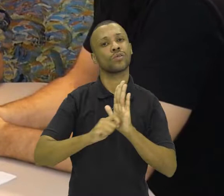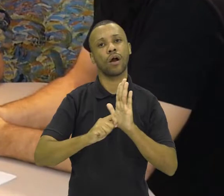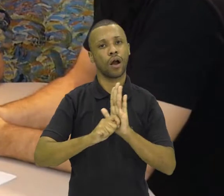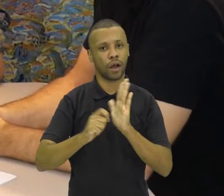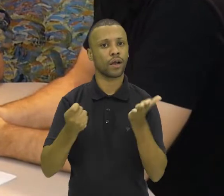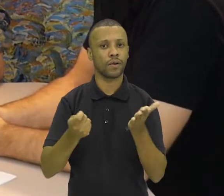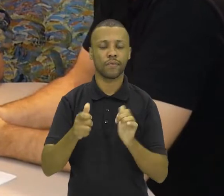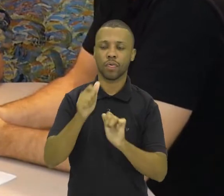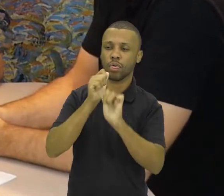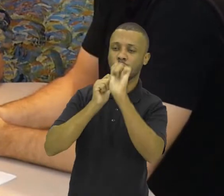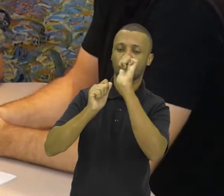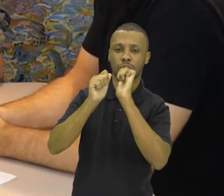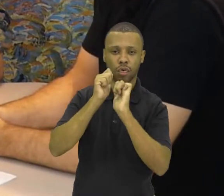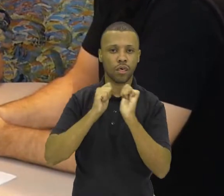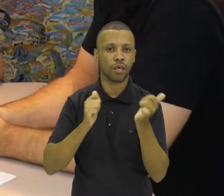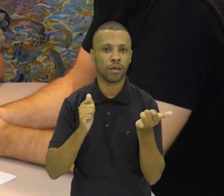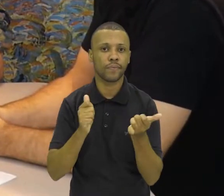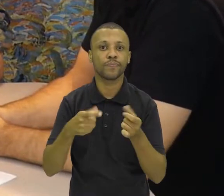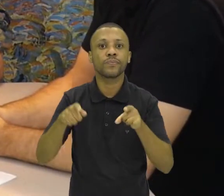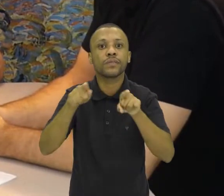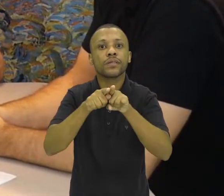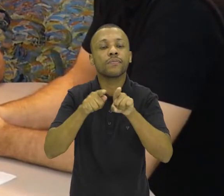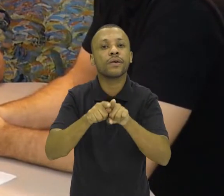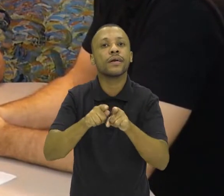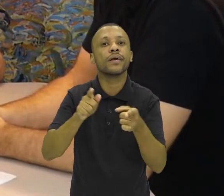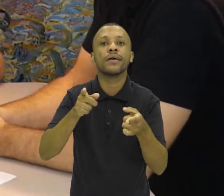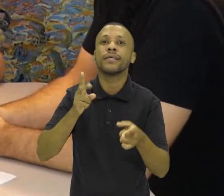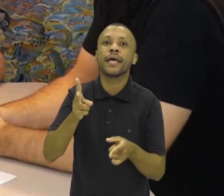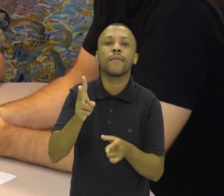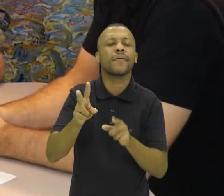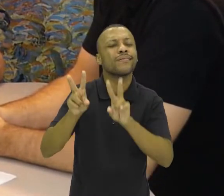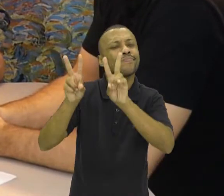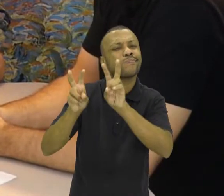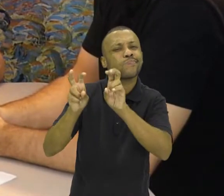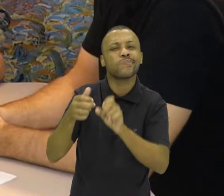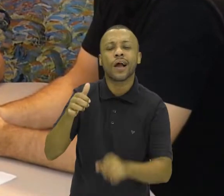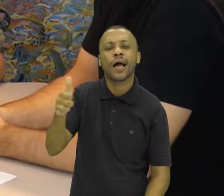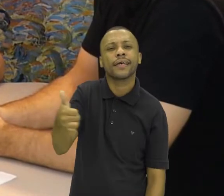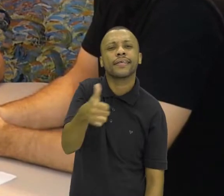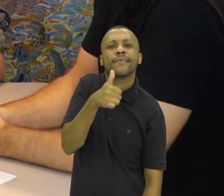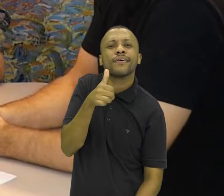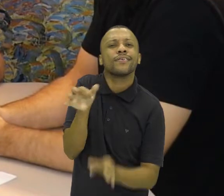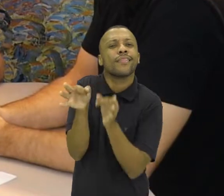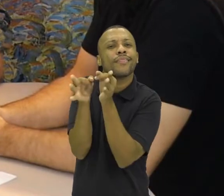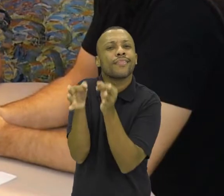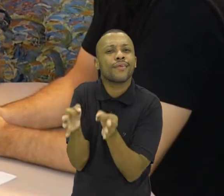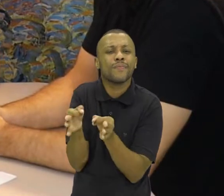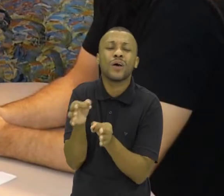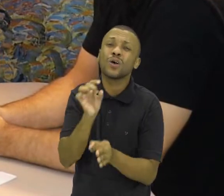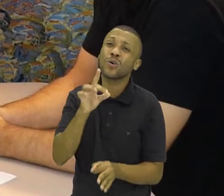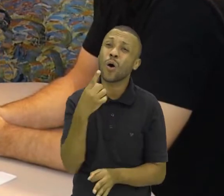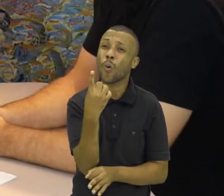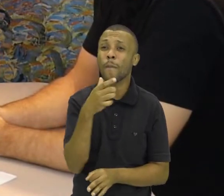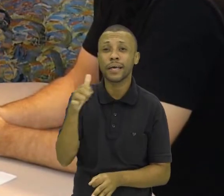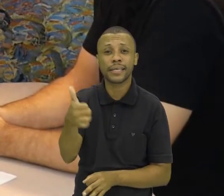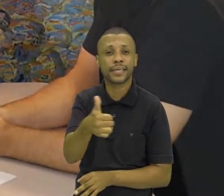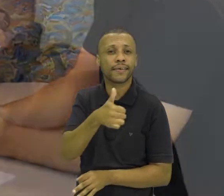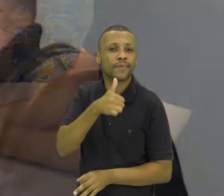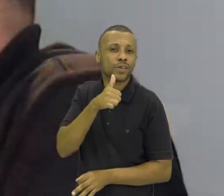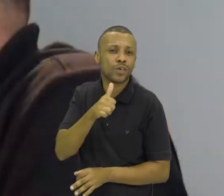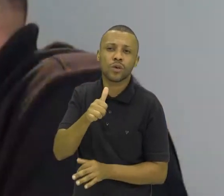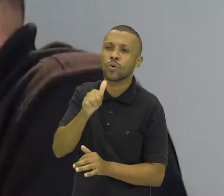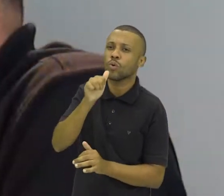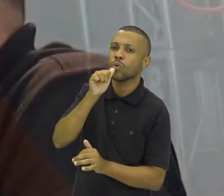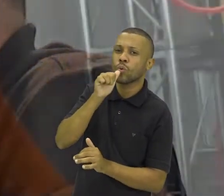Exato, isso não que é mais a droga. Sim. E, aliás, tem uma outra coisa, né? A tal da cervejinha. Tá? É só um. Cervejinha, não, vou tomar só